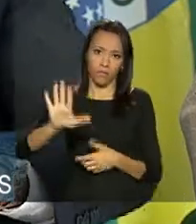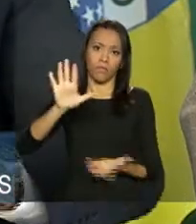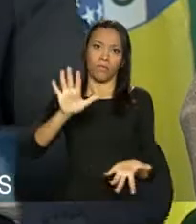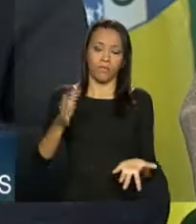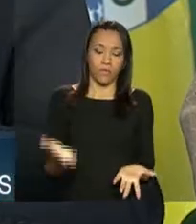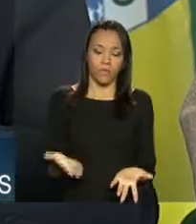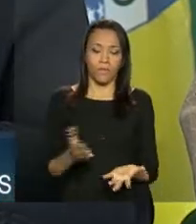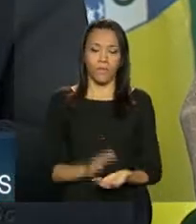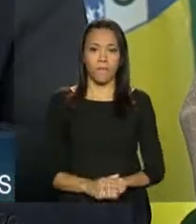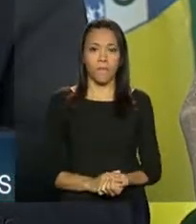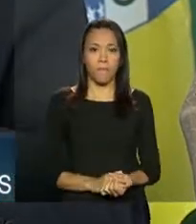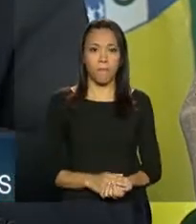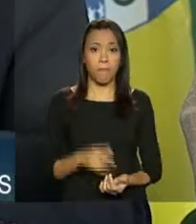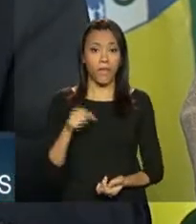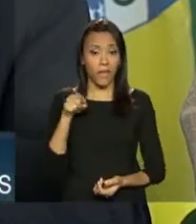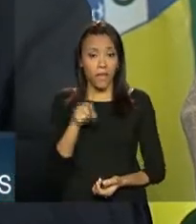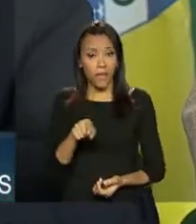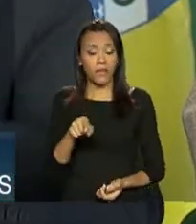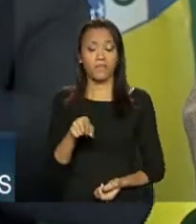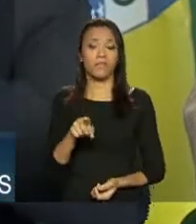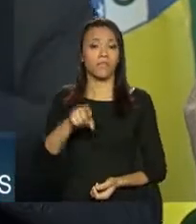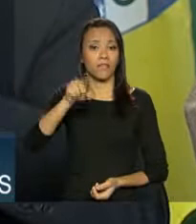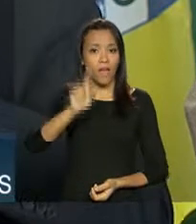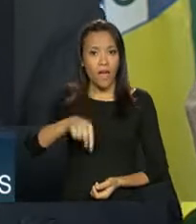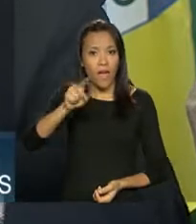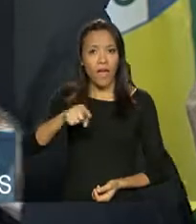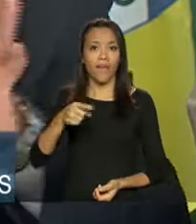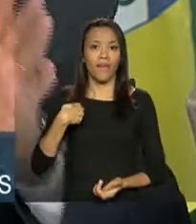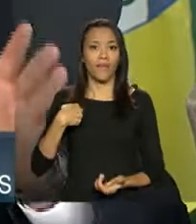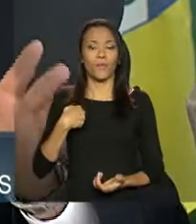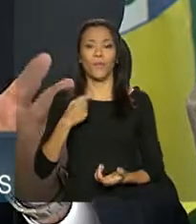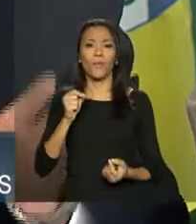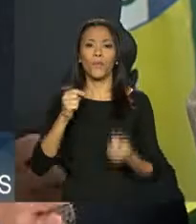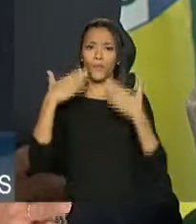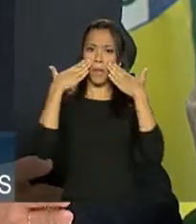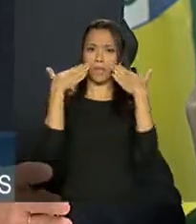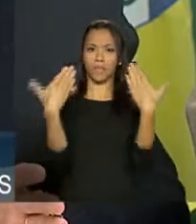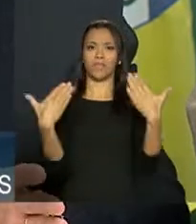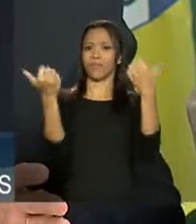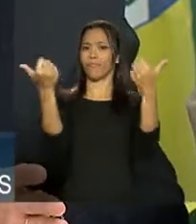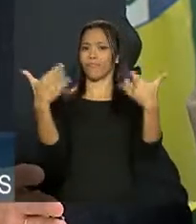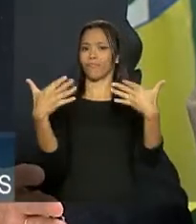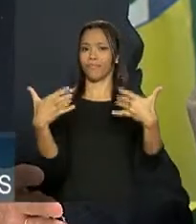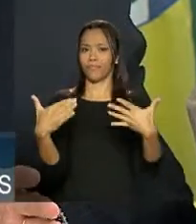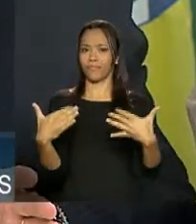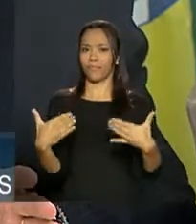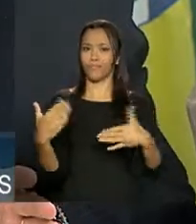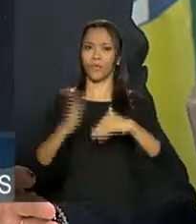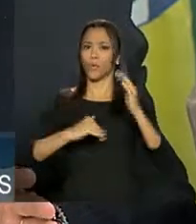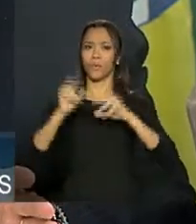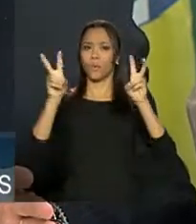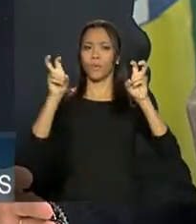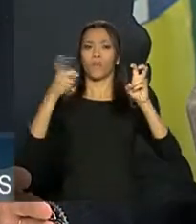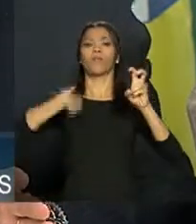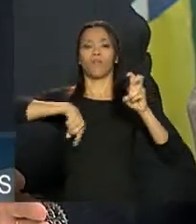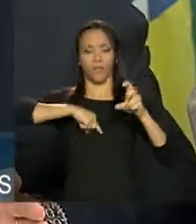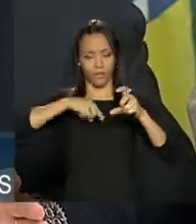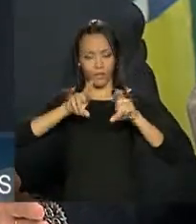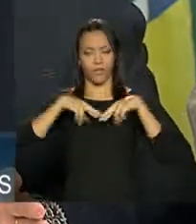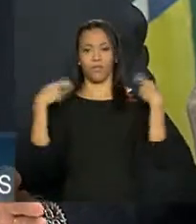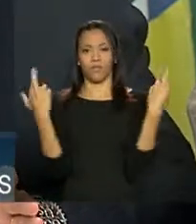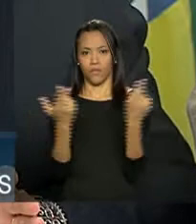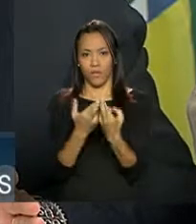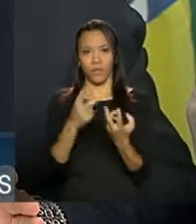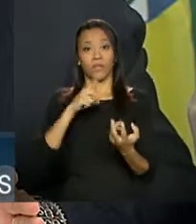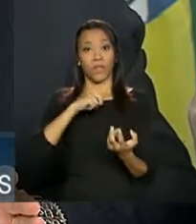água Então esse é o esse é o nosso cenário Essa foi a nossa reunião nós Oi hoje